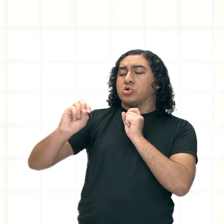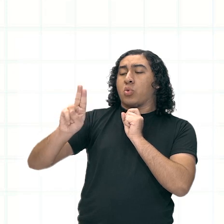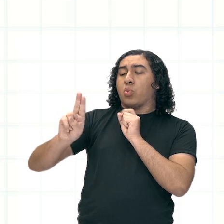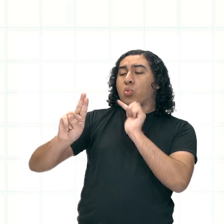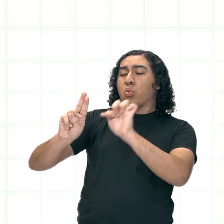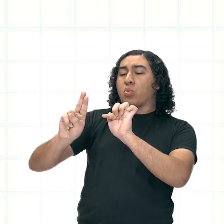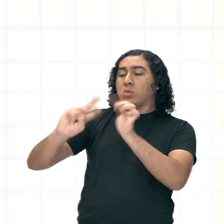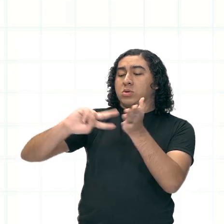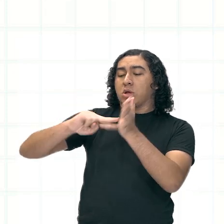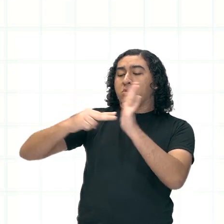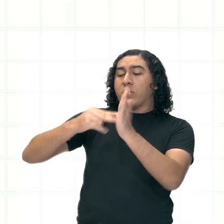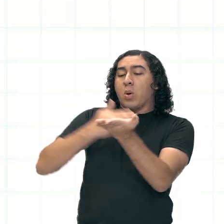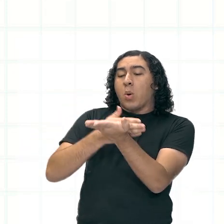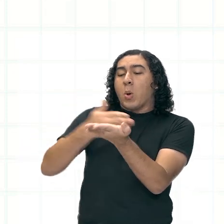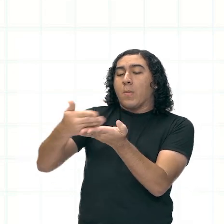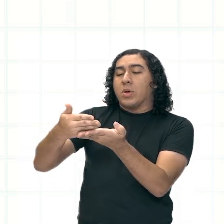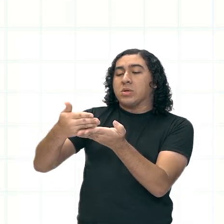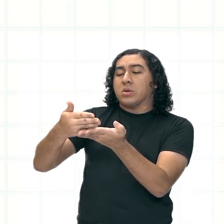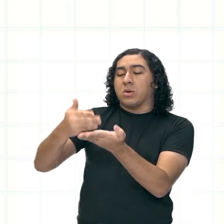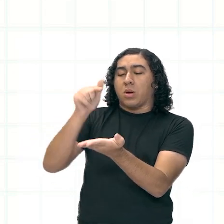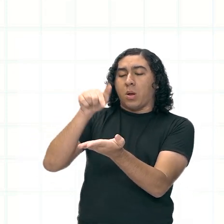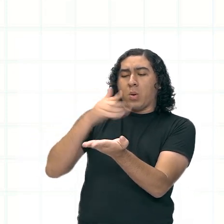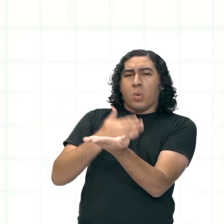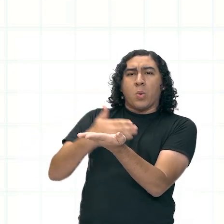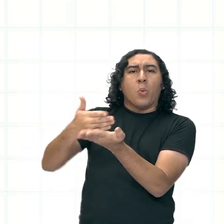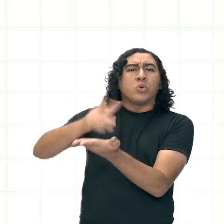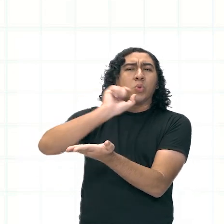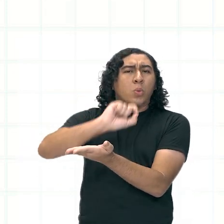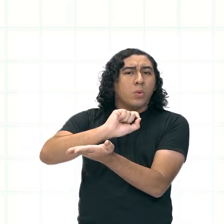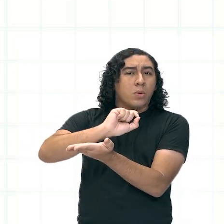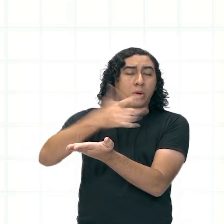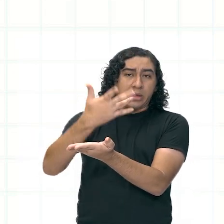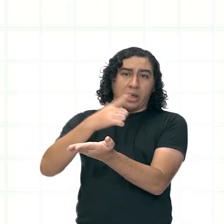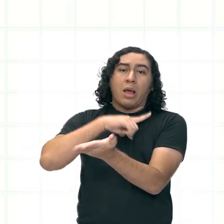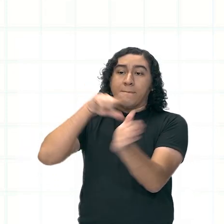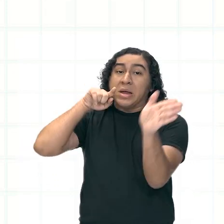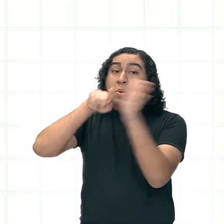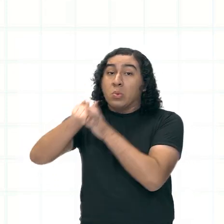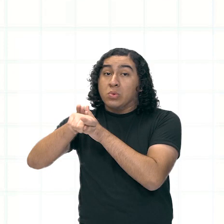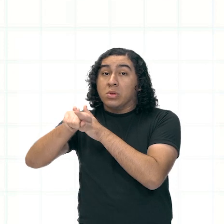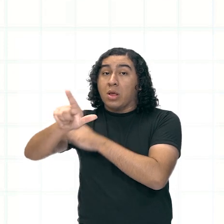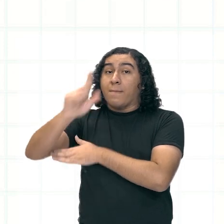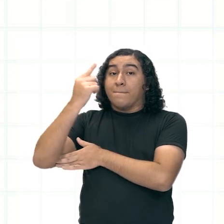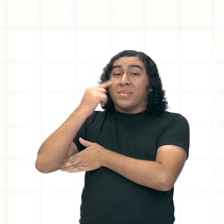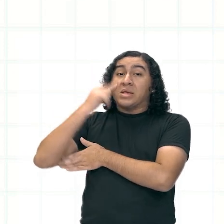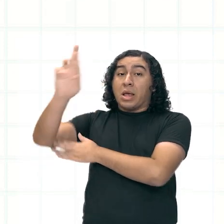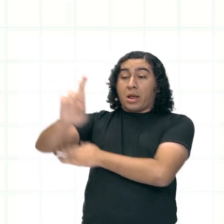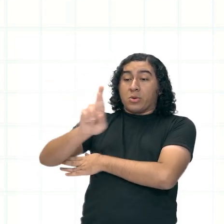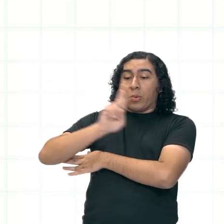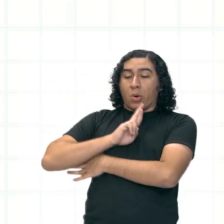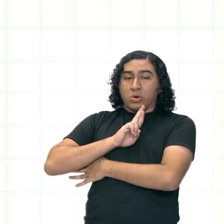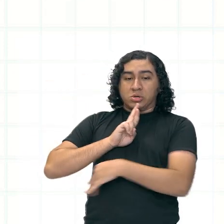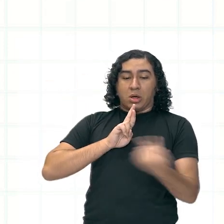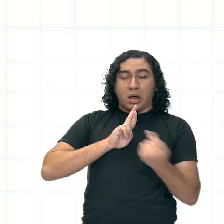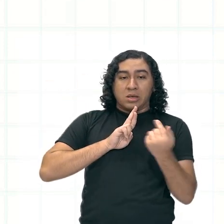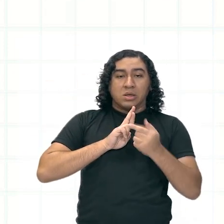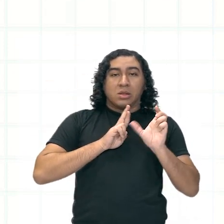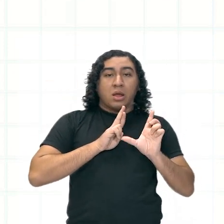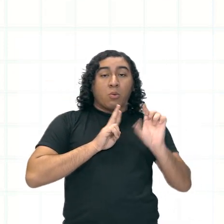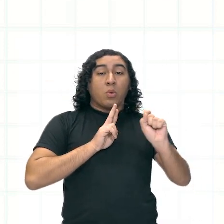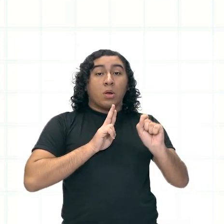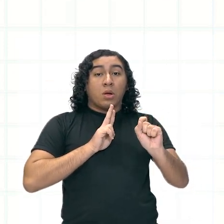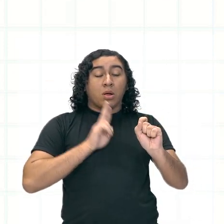percebam que essa pergunta aqui, ela vai te trazer uma resposta. Que resposta é essa? Ela vai te